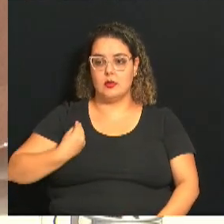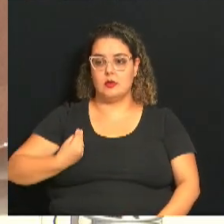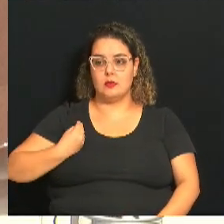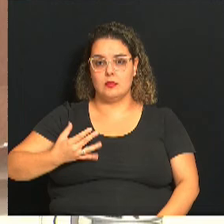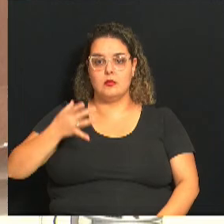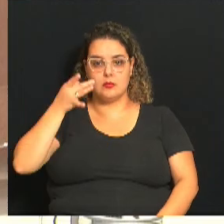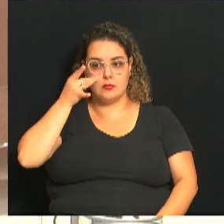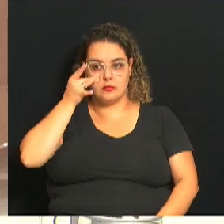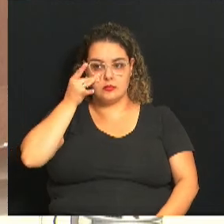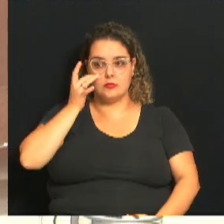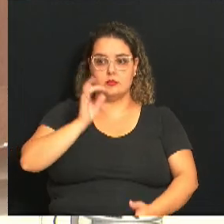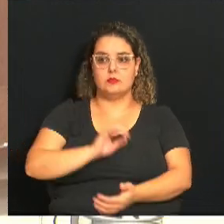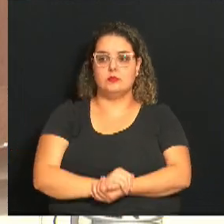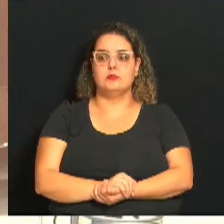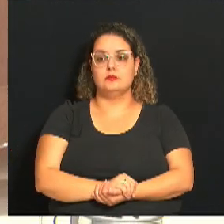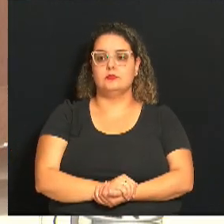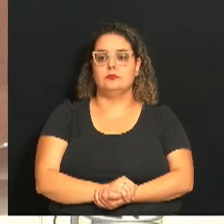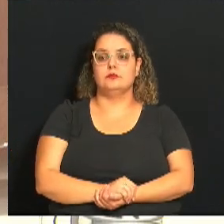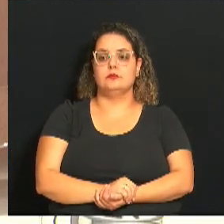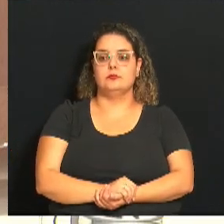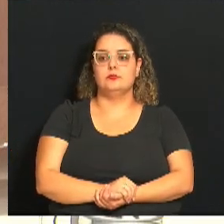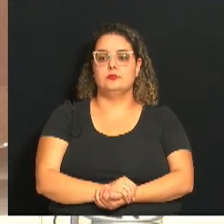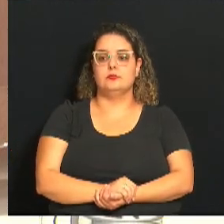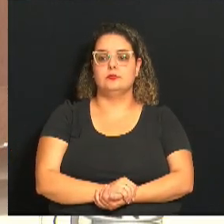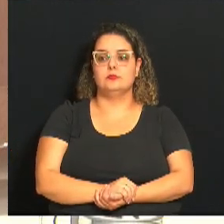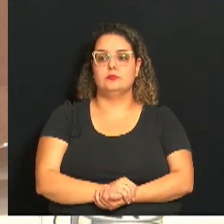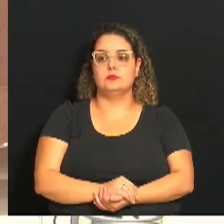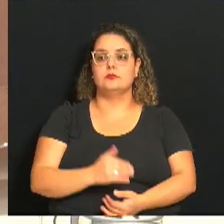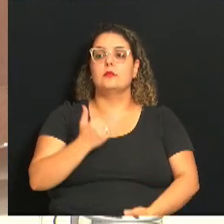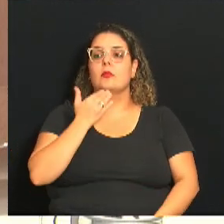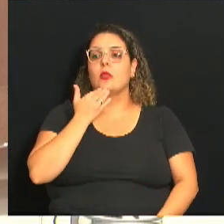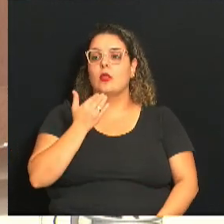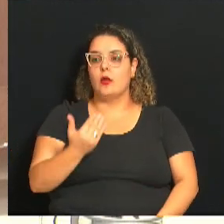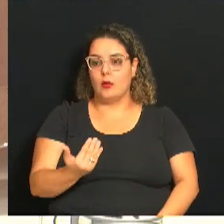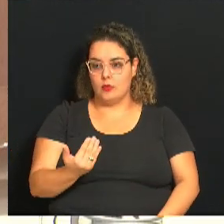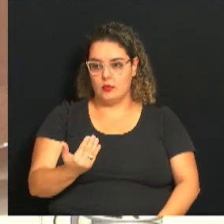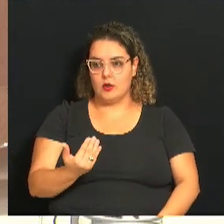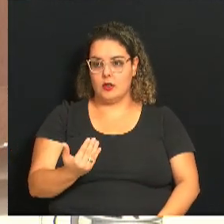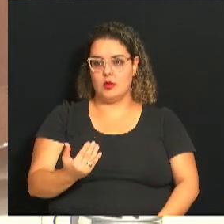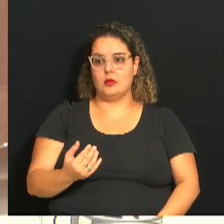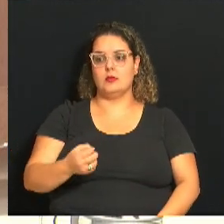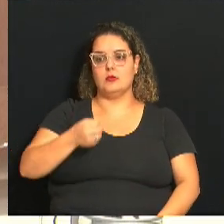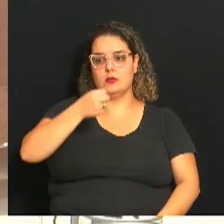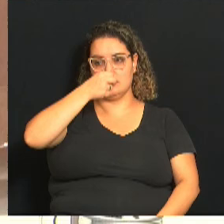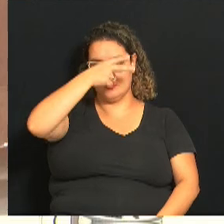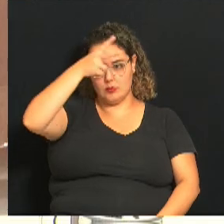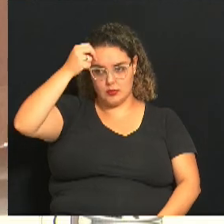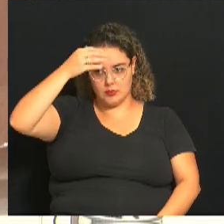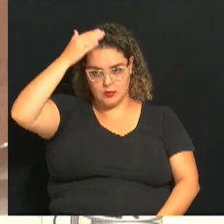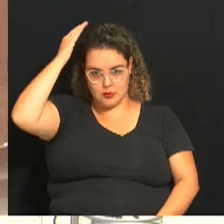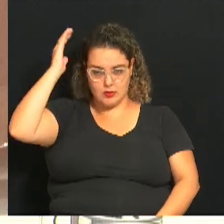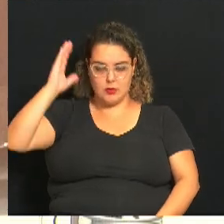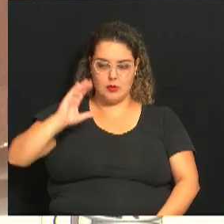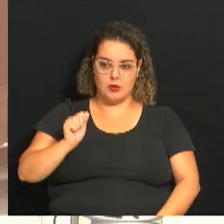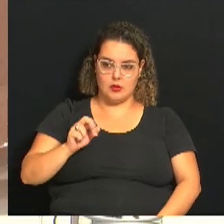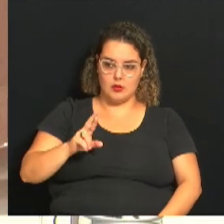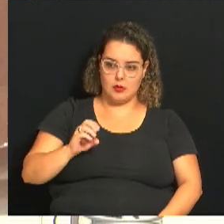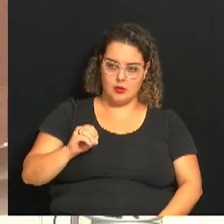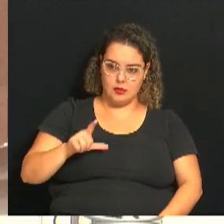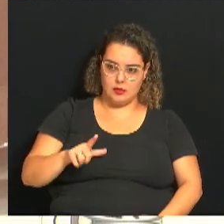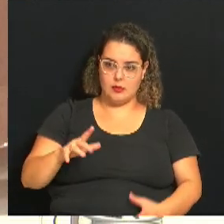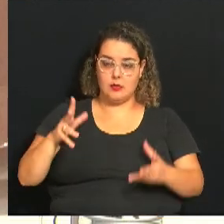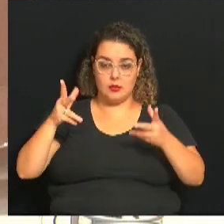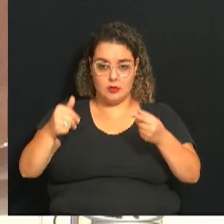centro da cidade, né? Então, eu peço a gentileza ao prefeito Dário, a Carol, a todos os envolvidos,